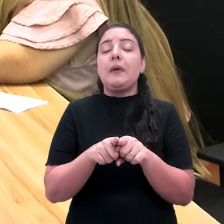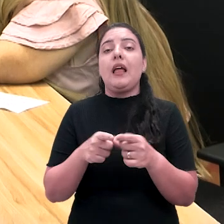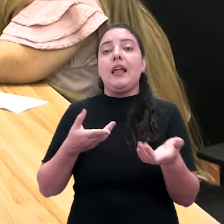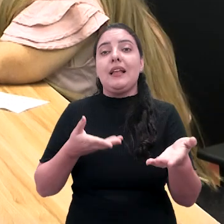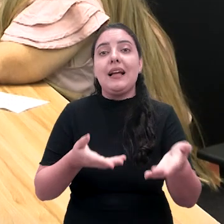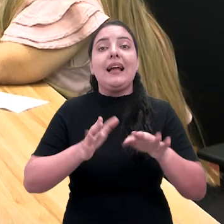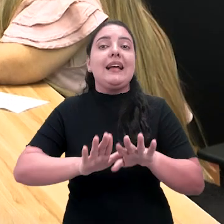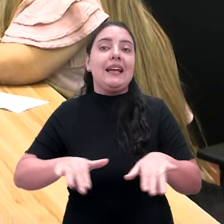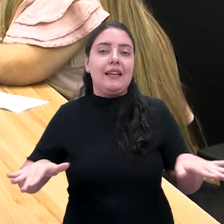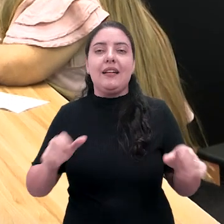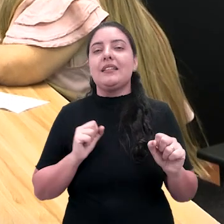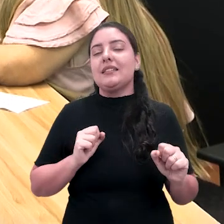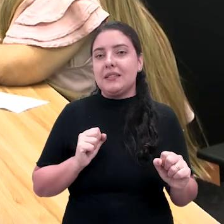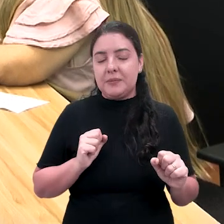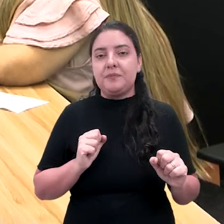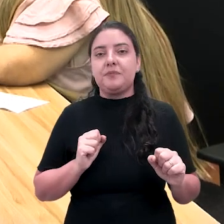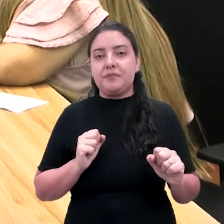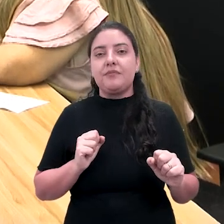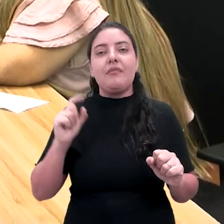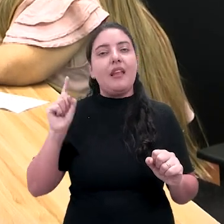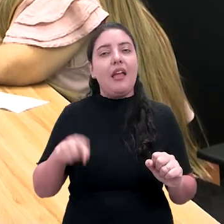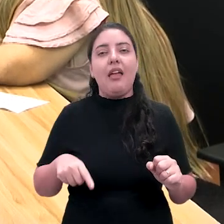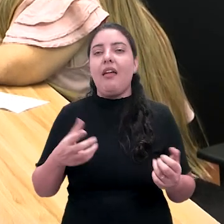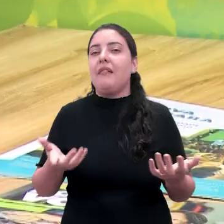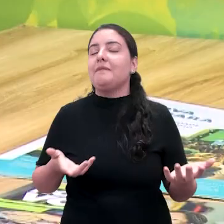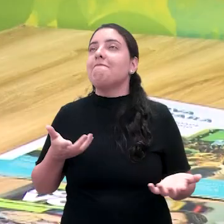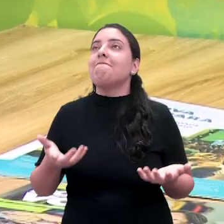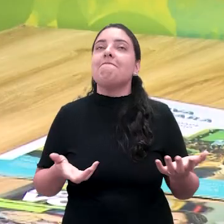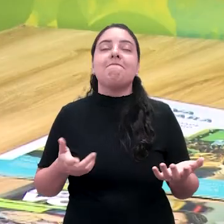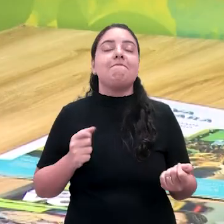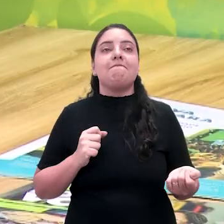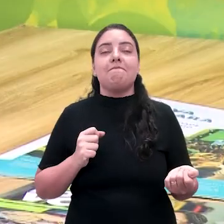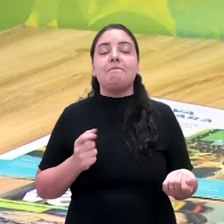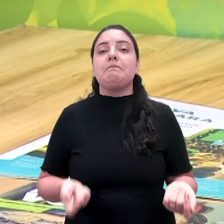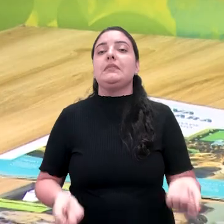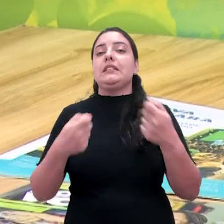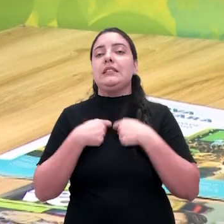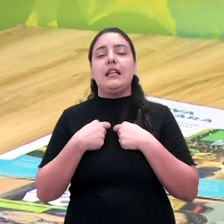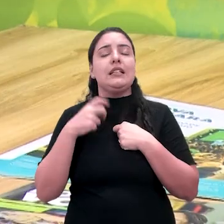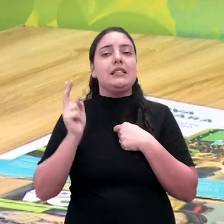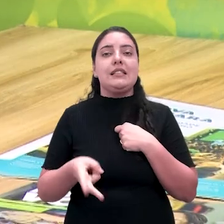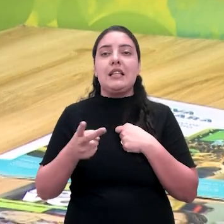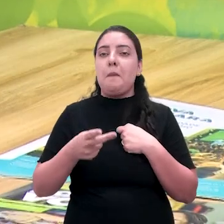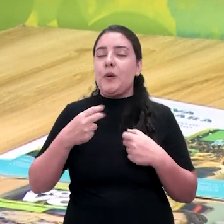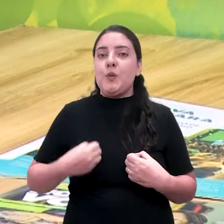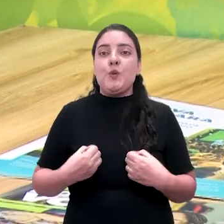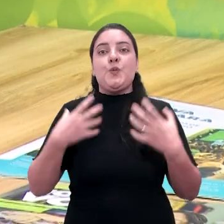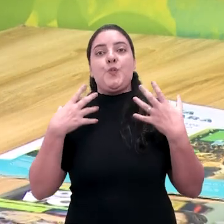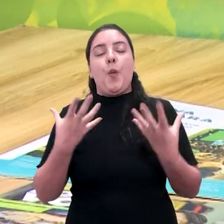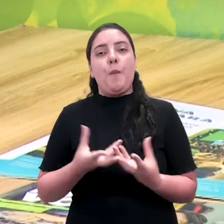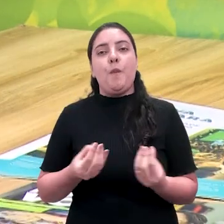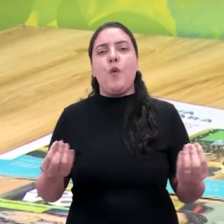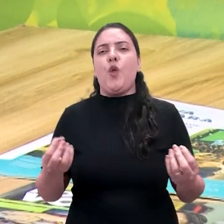das crianças. É algo assim que sempre me surpreende muito a